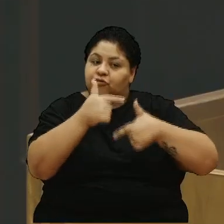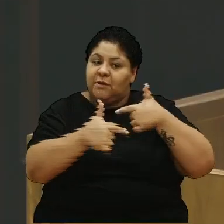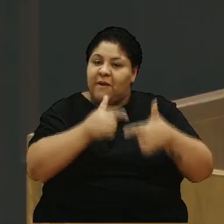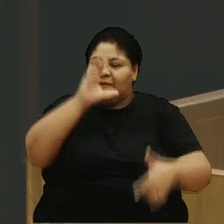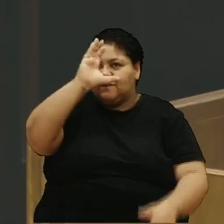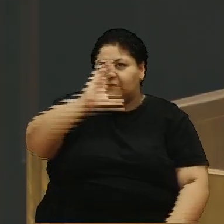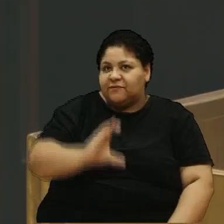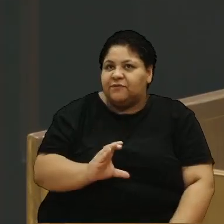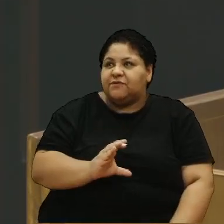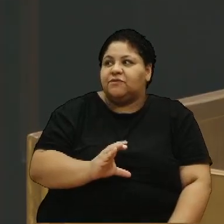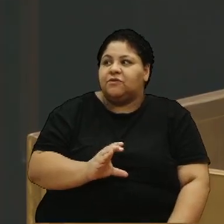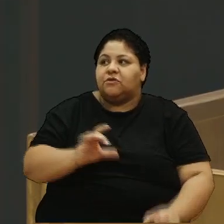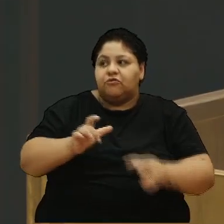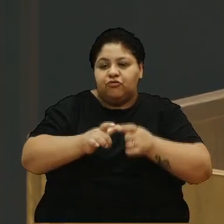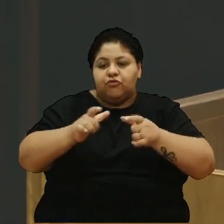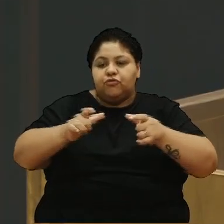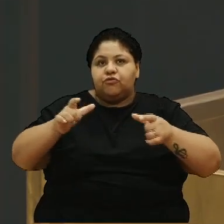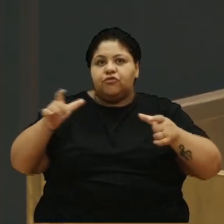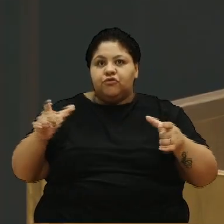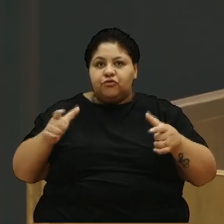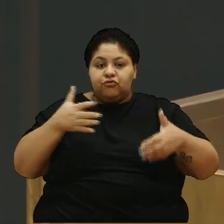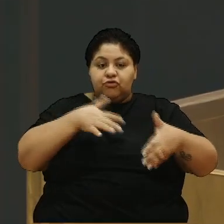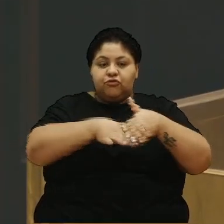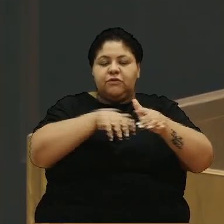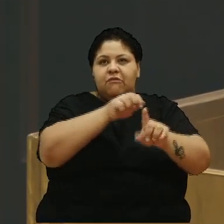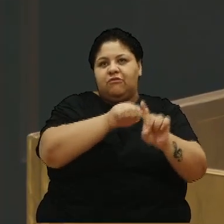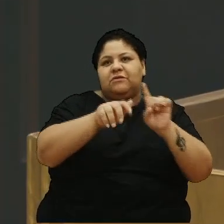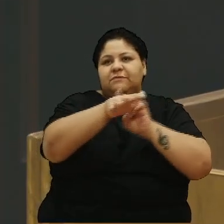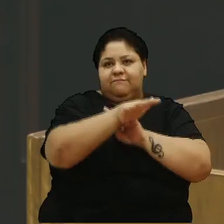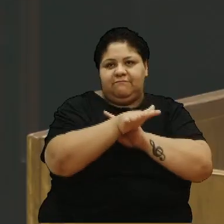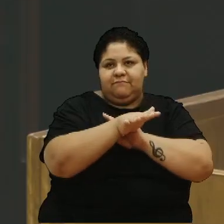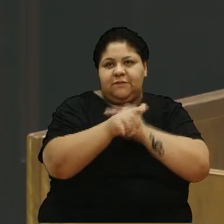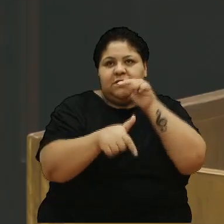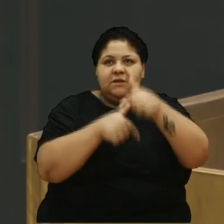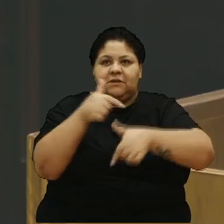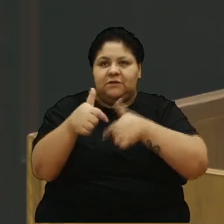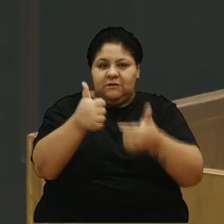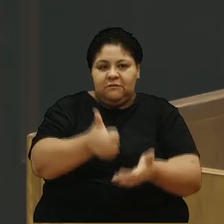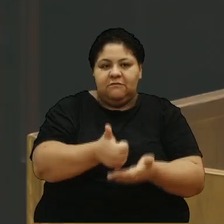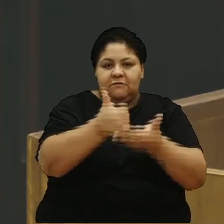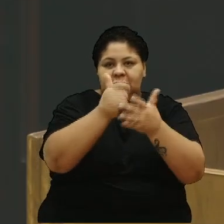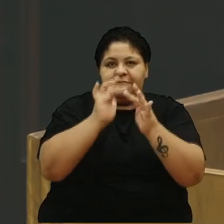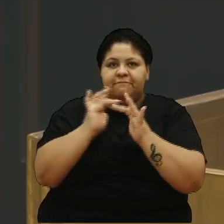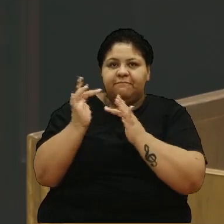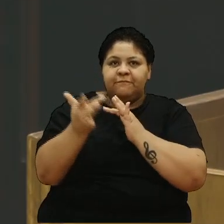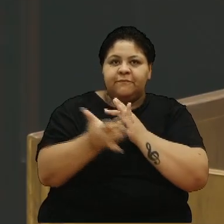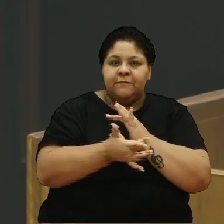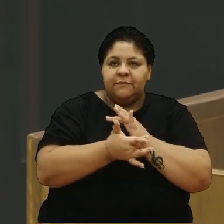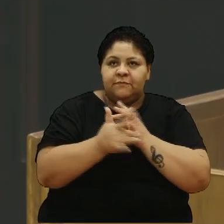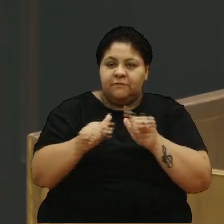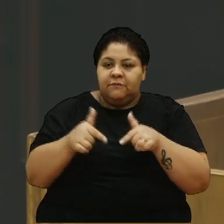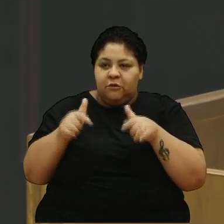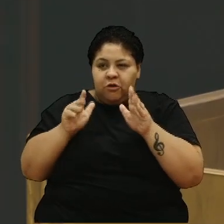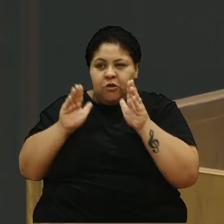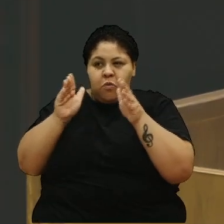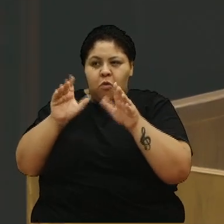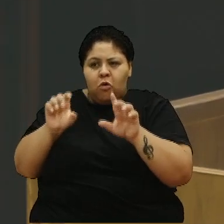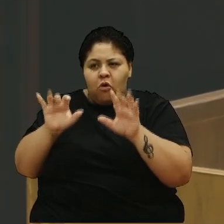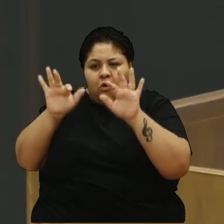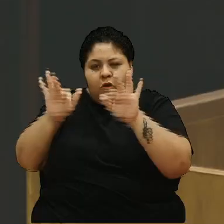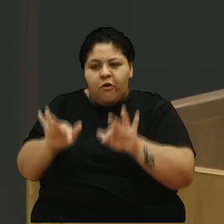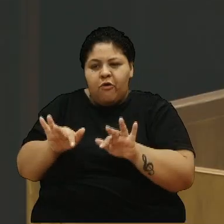cidadania e ampliação de condições de inclusão social. Trabalha em apoio à rede social, em ações voltadas ao enfrentamento de